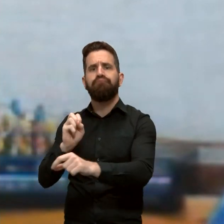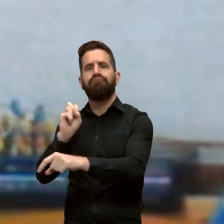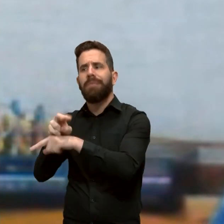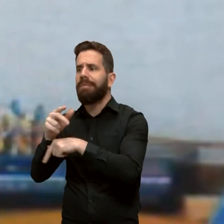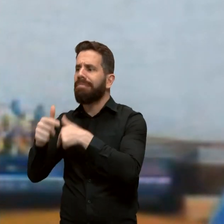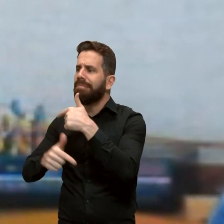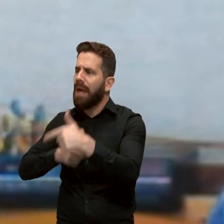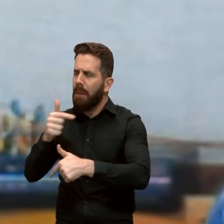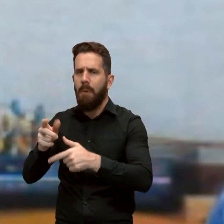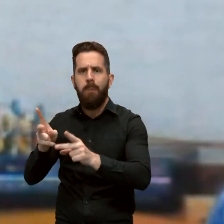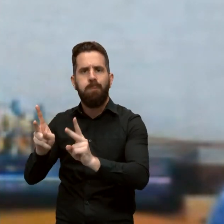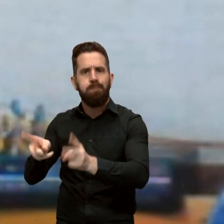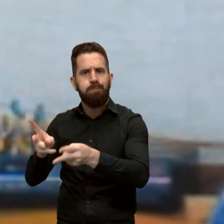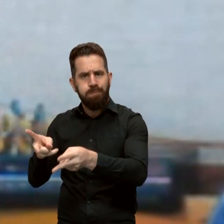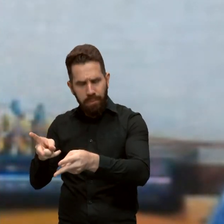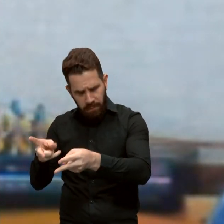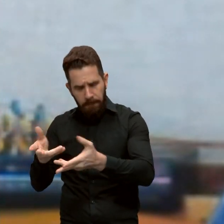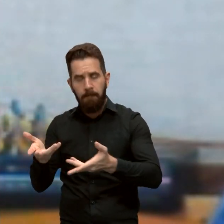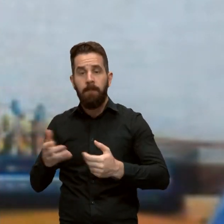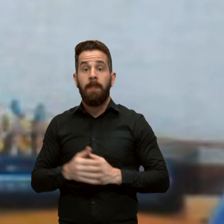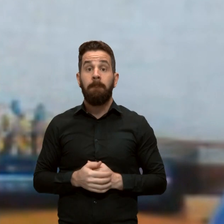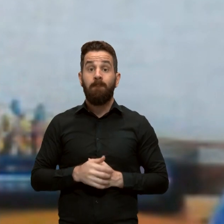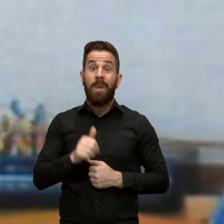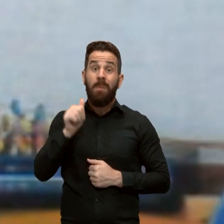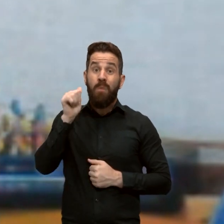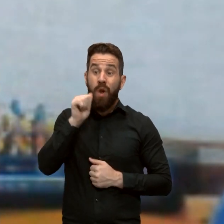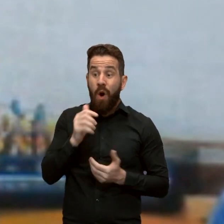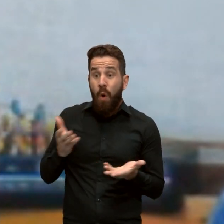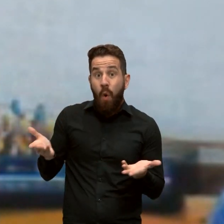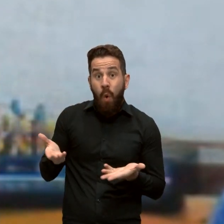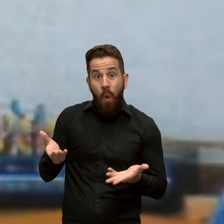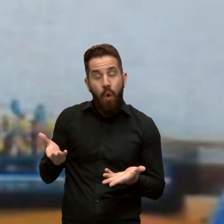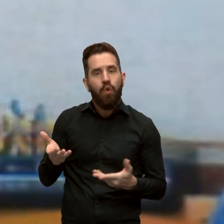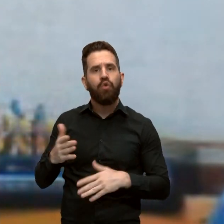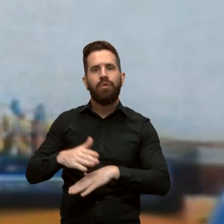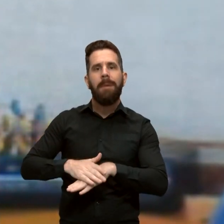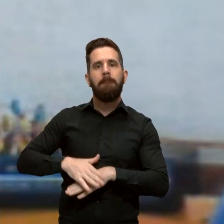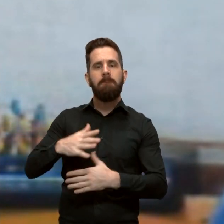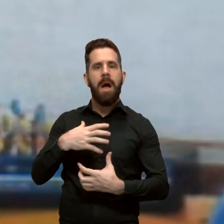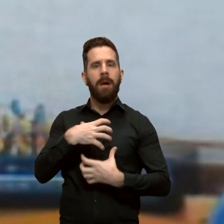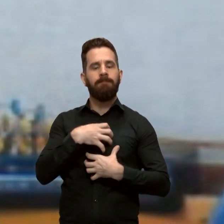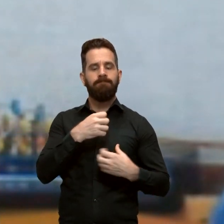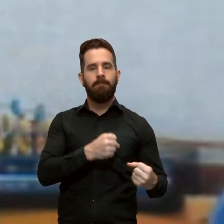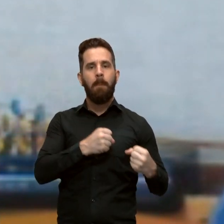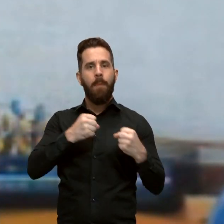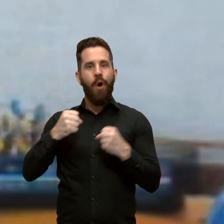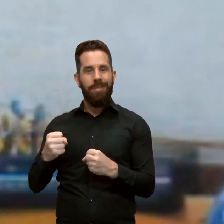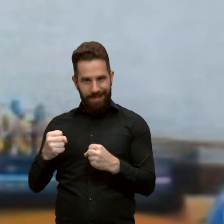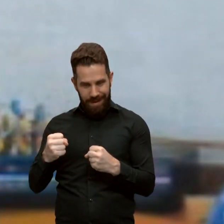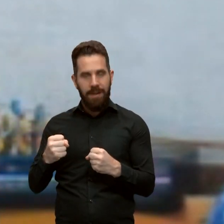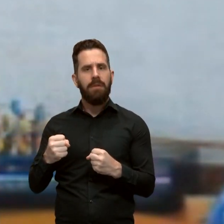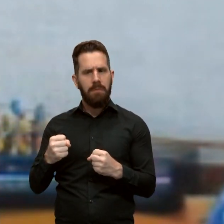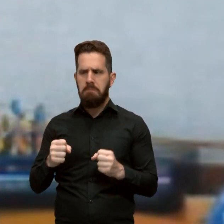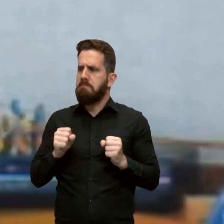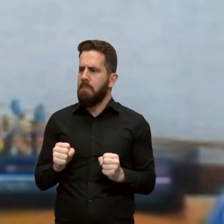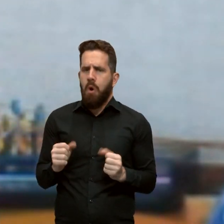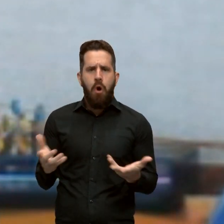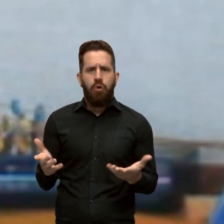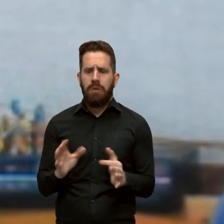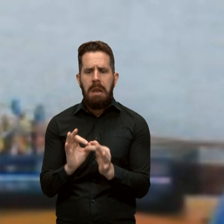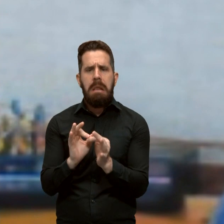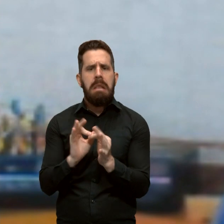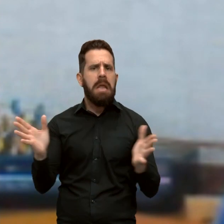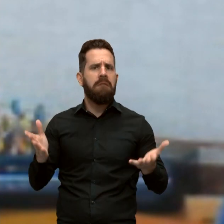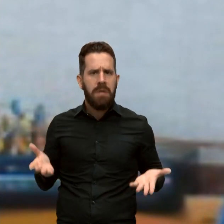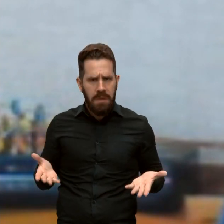bem colocou. Então, a mulher hoje sente que ela pode, né, que ela pode tudo, né? Quando